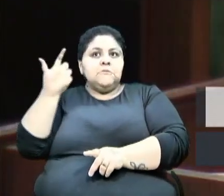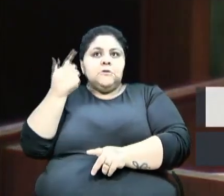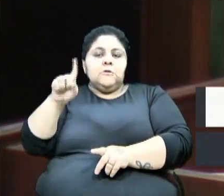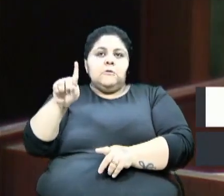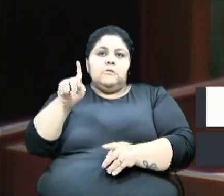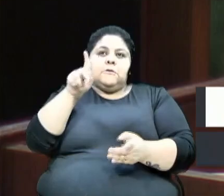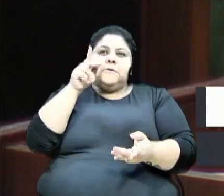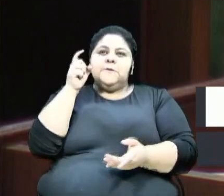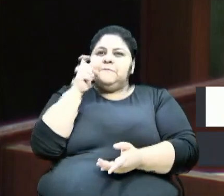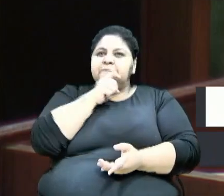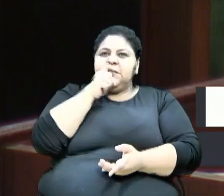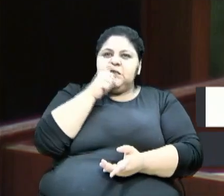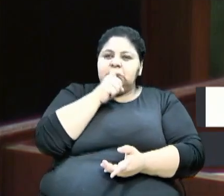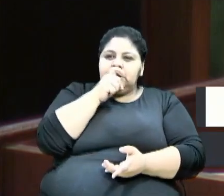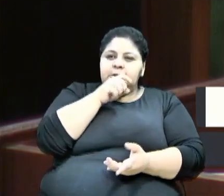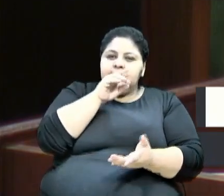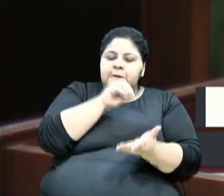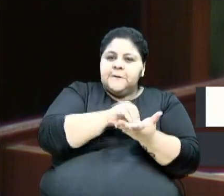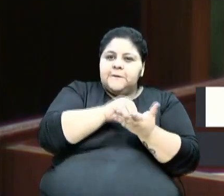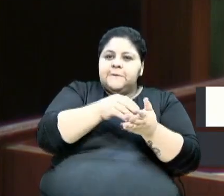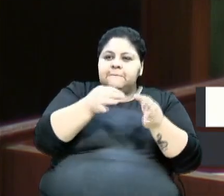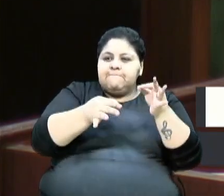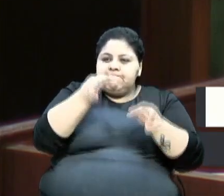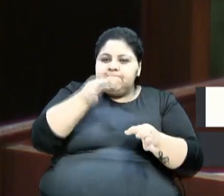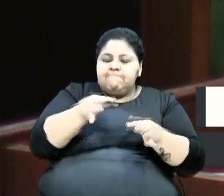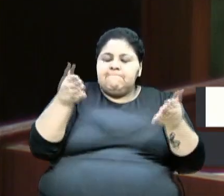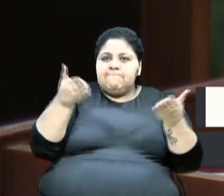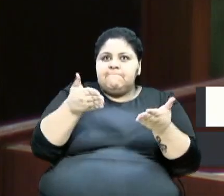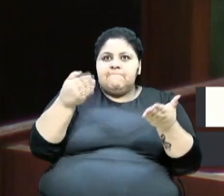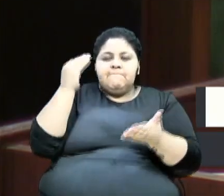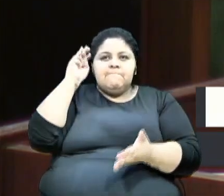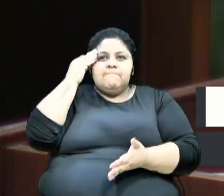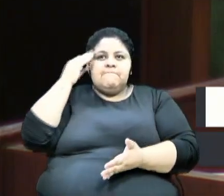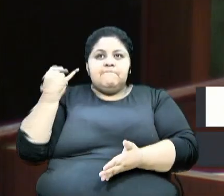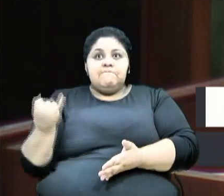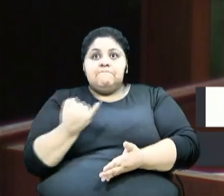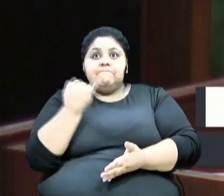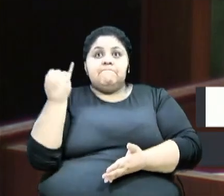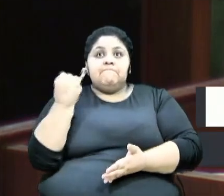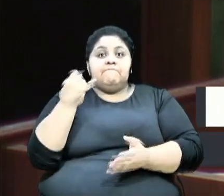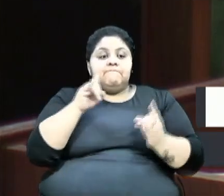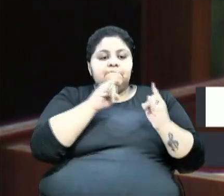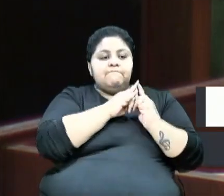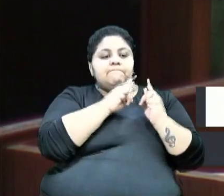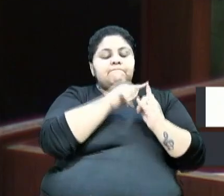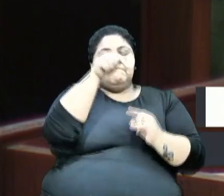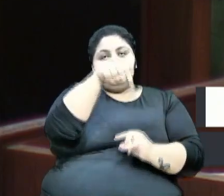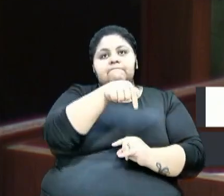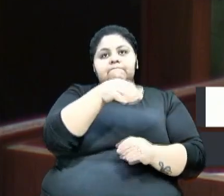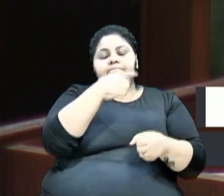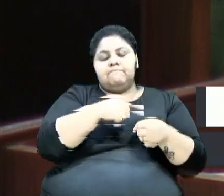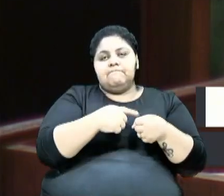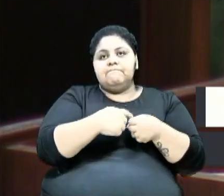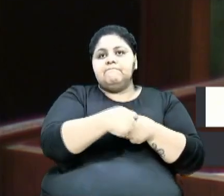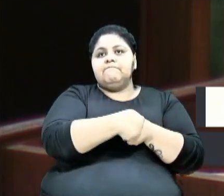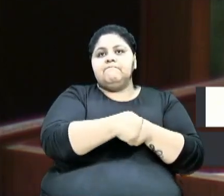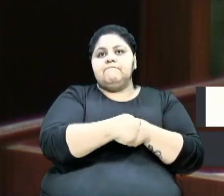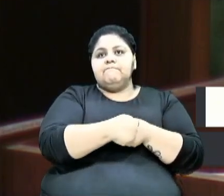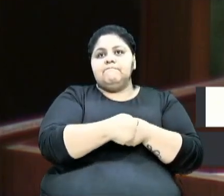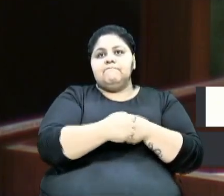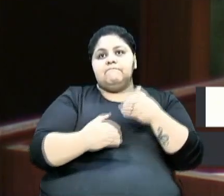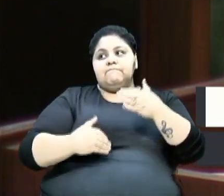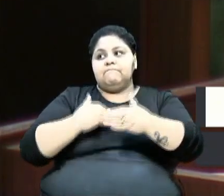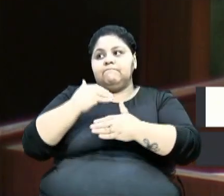verdades e injustiças, mas hoje vocês vão entender a importância da SOAMA para essa cidade. Quando